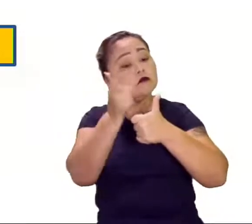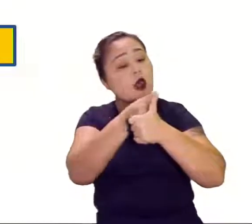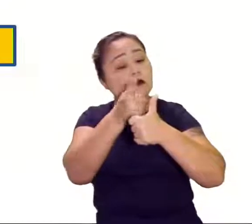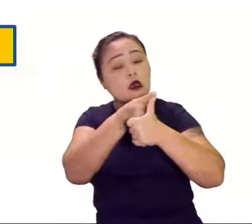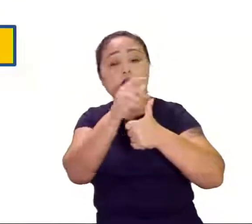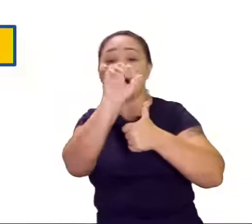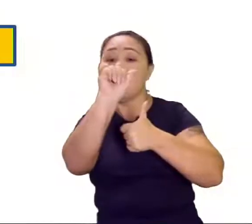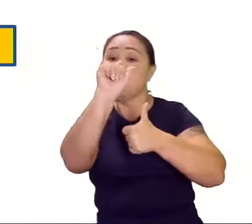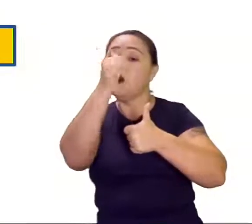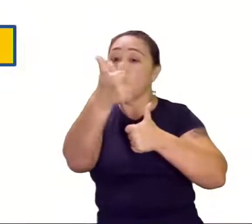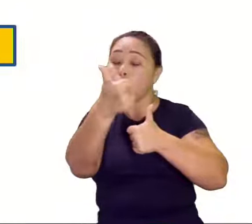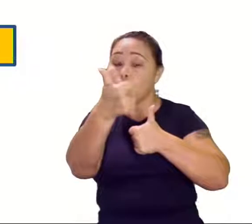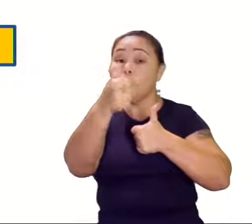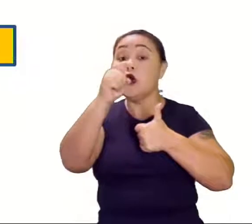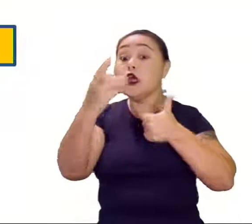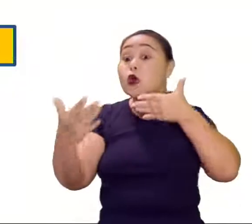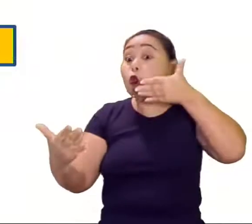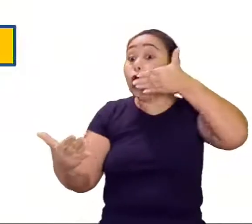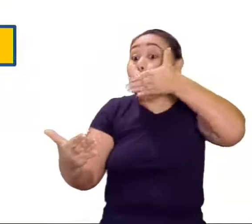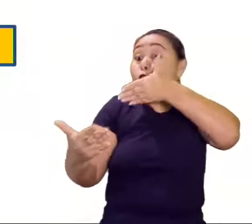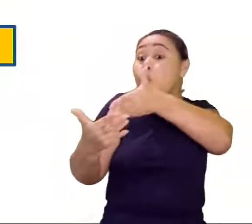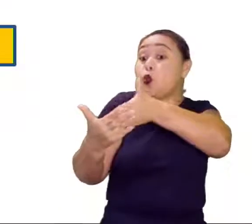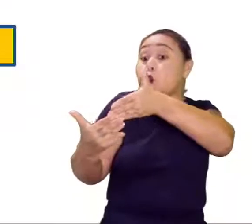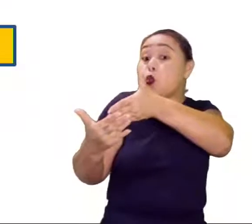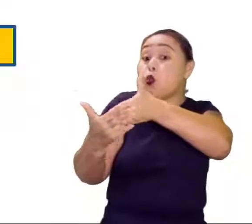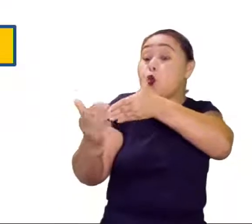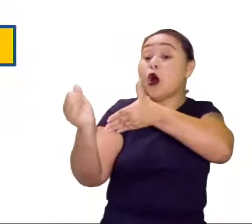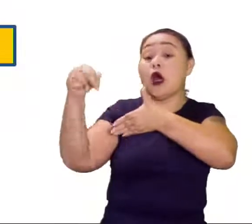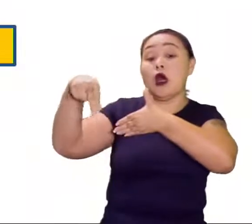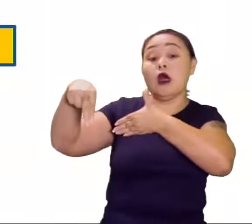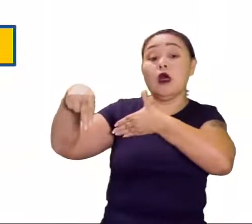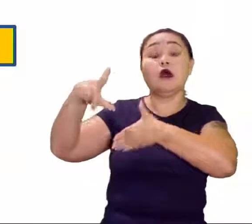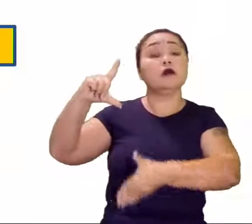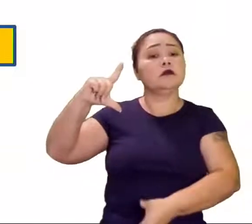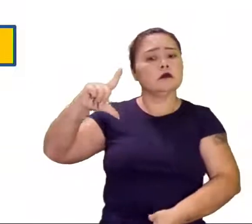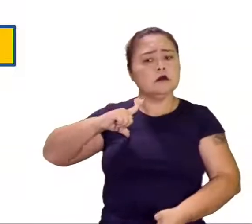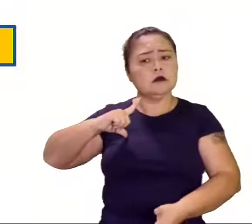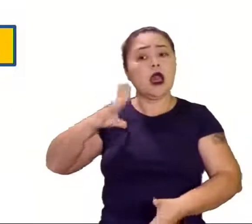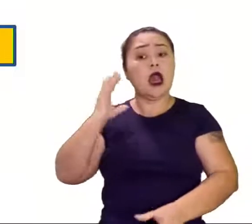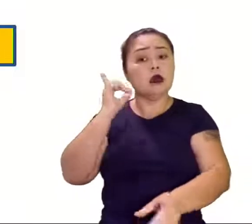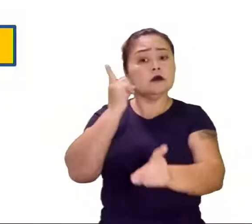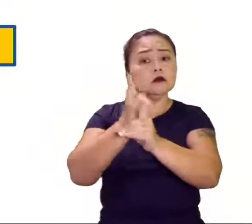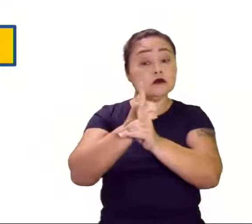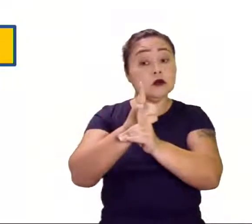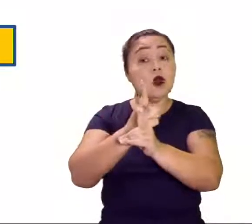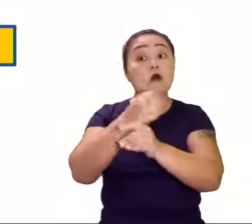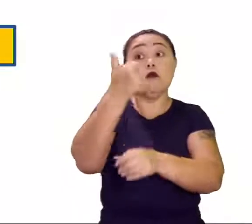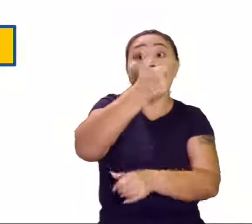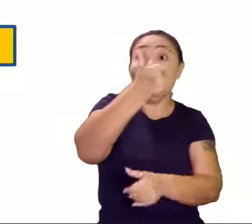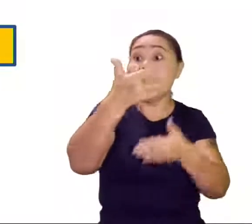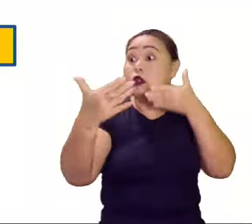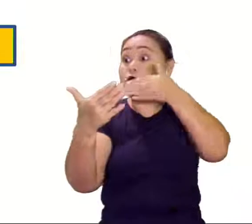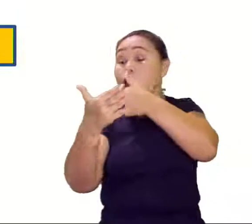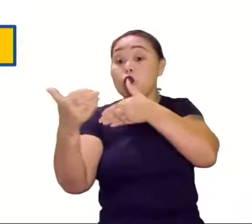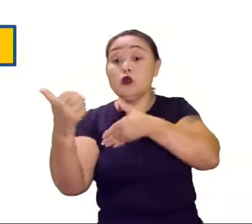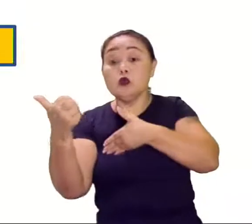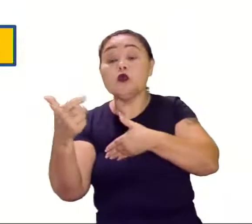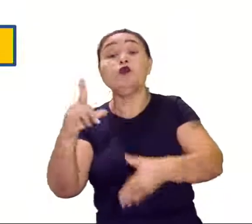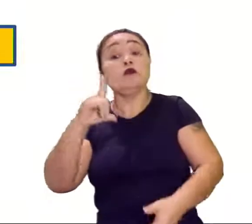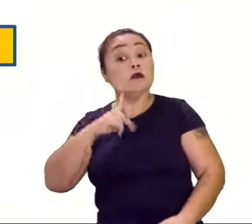e o último termo. Ou seja, nós temos os nossos polos. Parou. Está determinado o primeiro e o último, Isso, sempre? Os